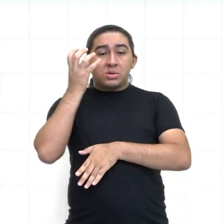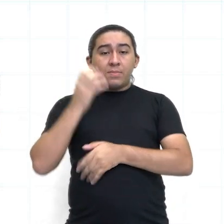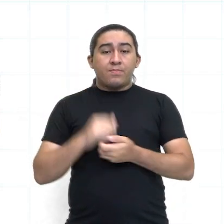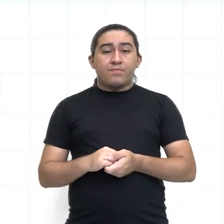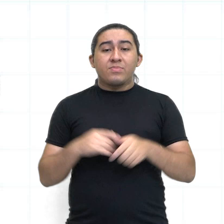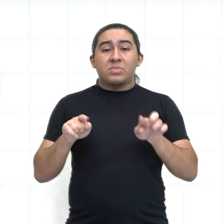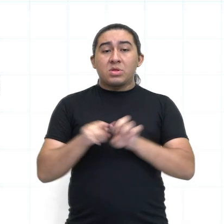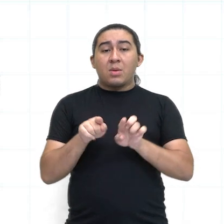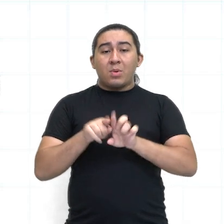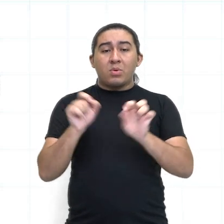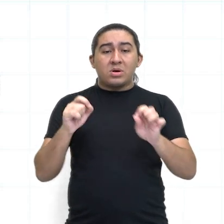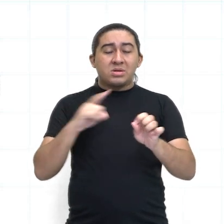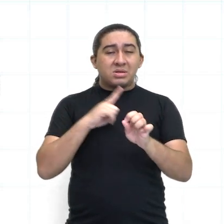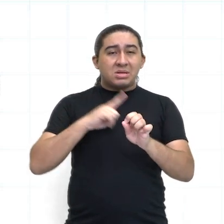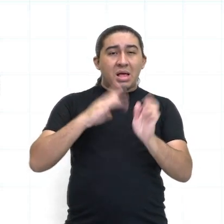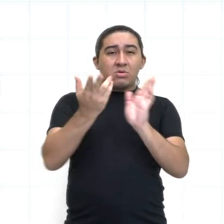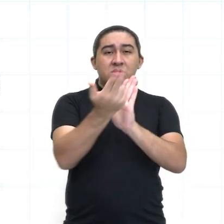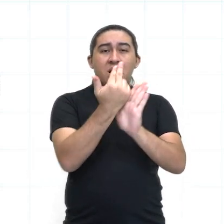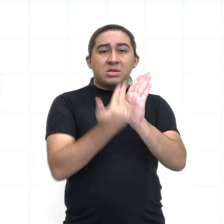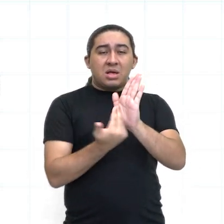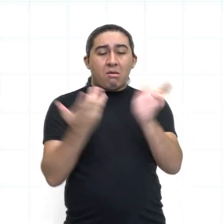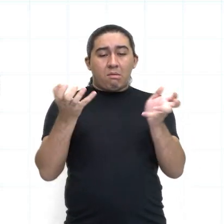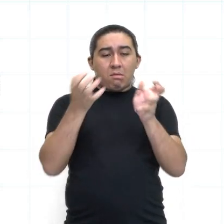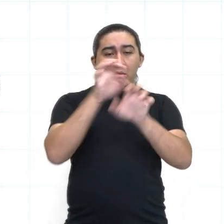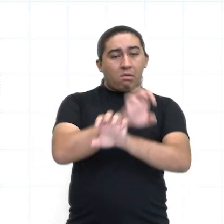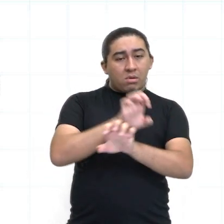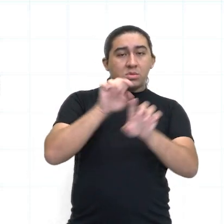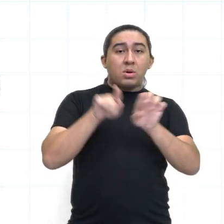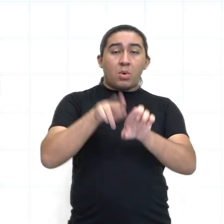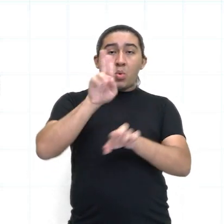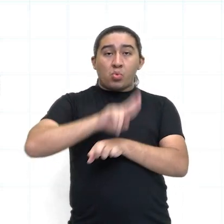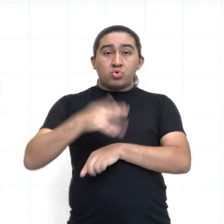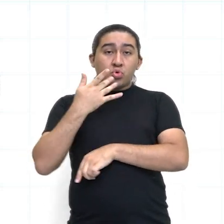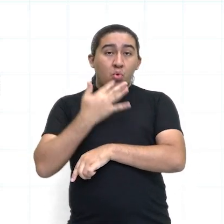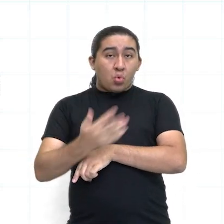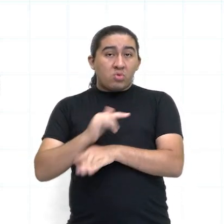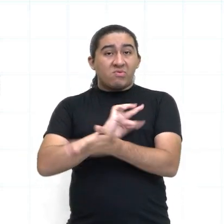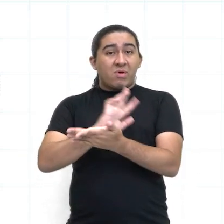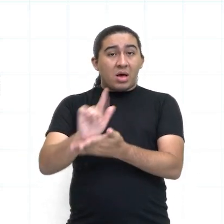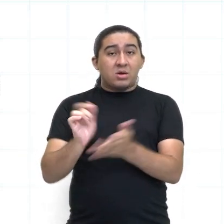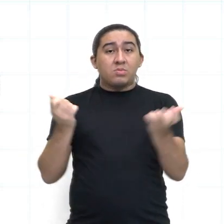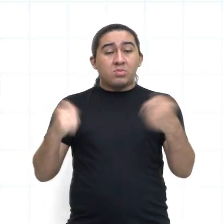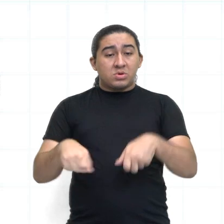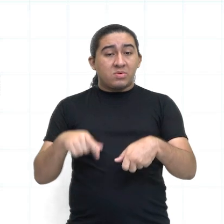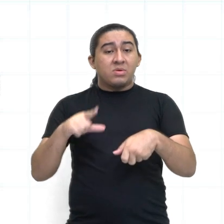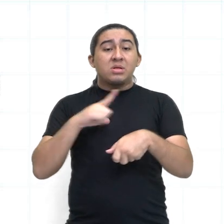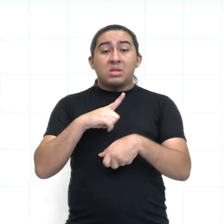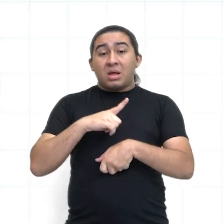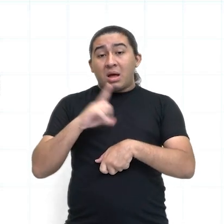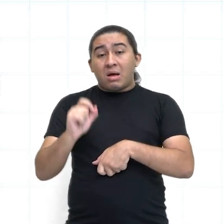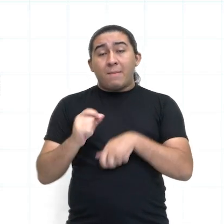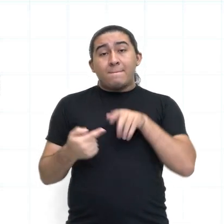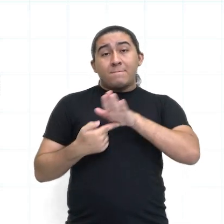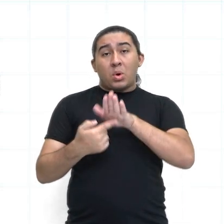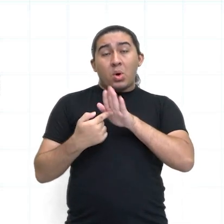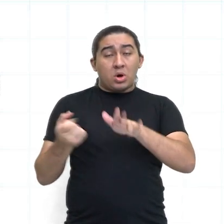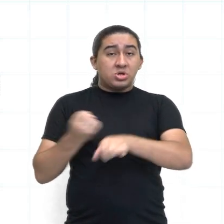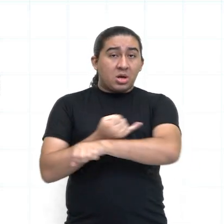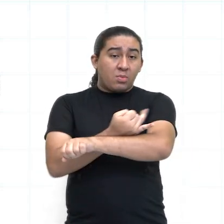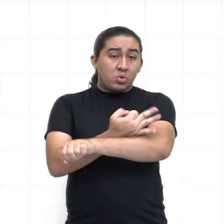deformação das formas e o uso de cores vibrantes para ressaltar o sentimento e a